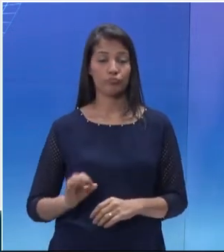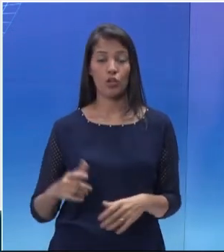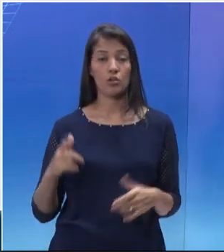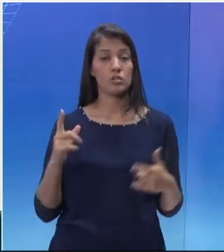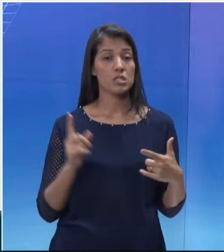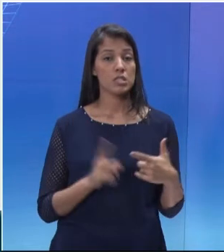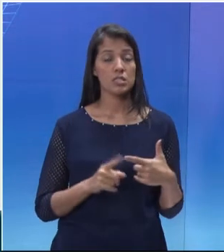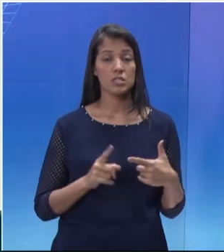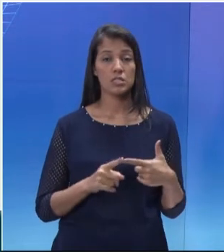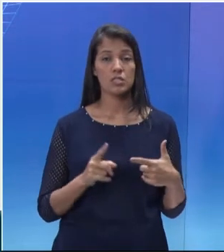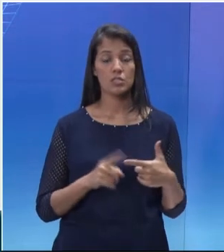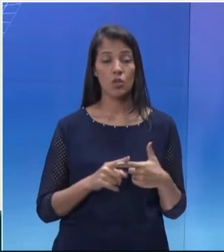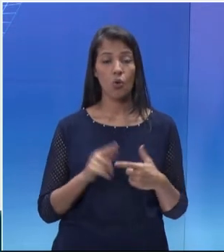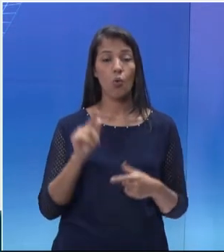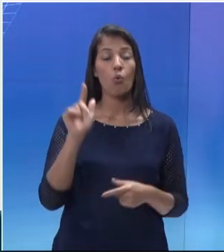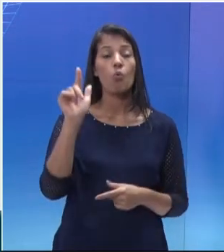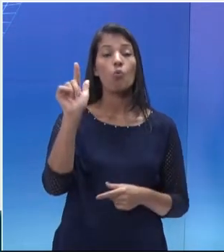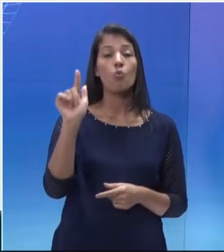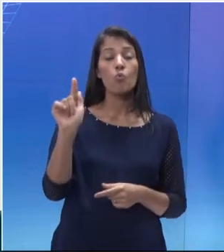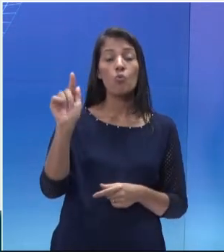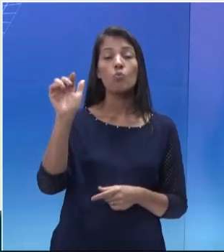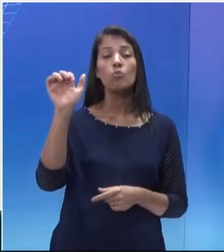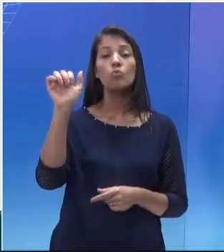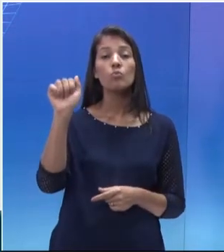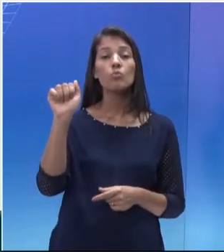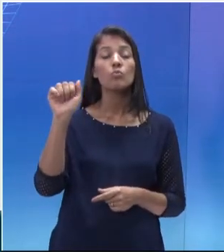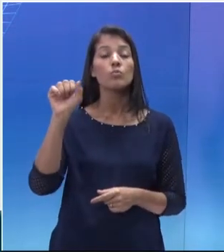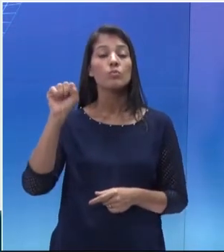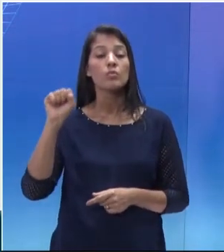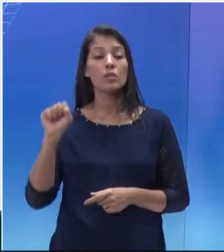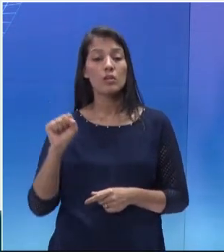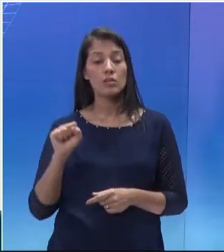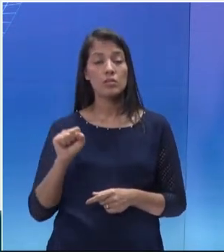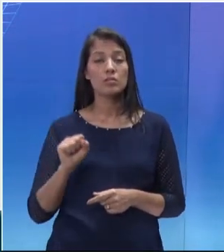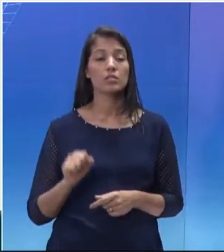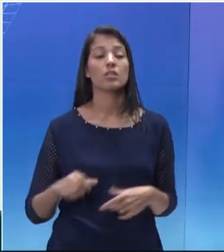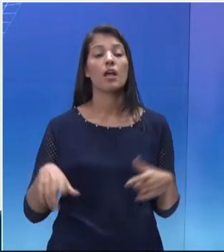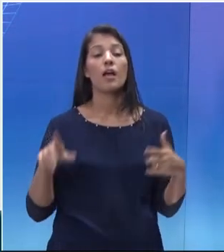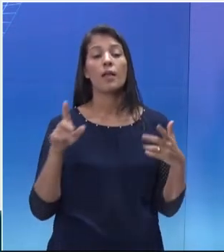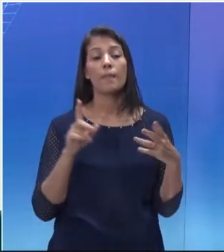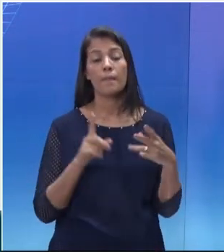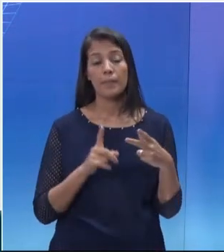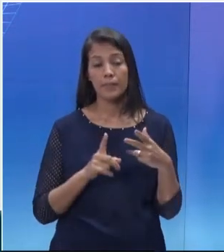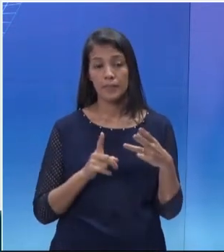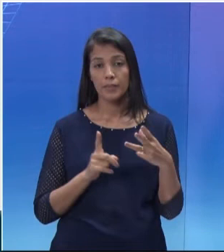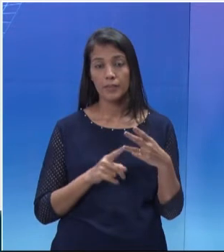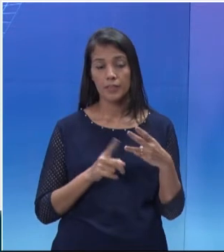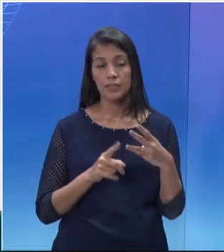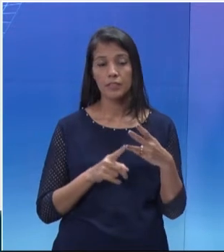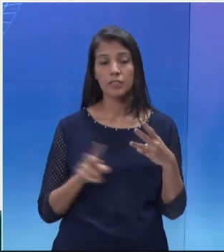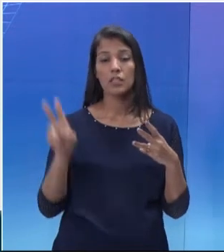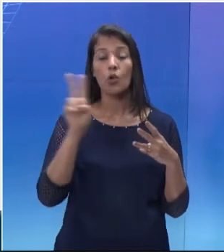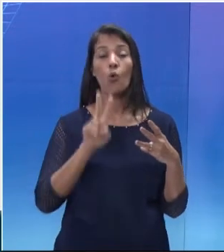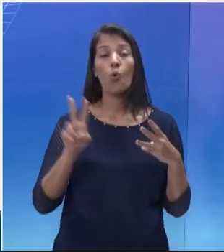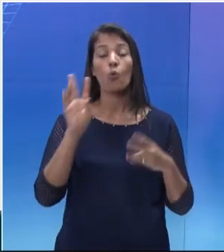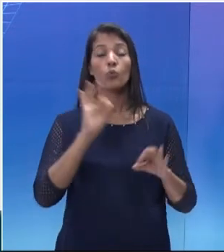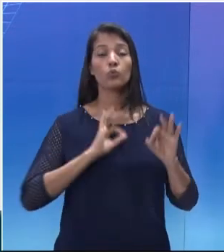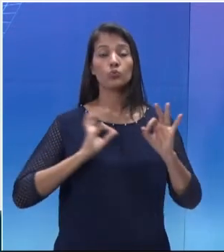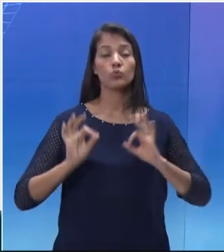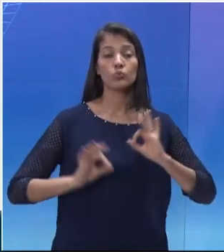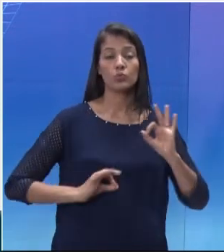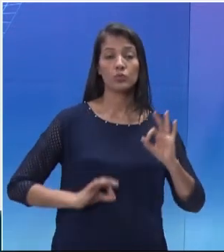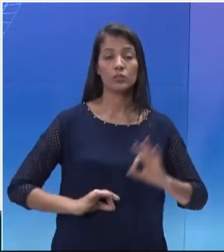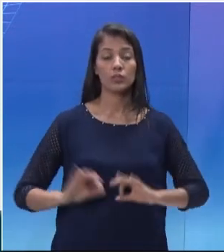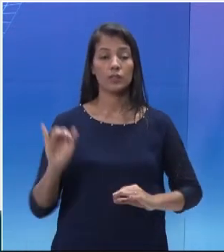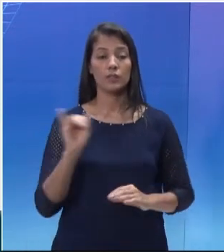e está ocorrendo em uma célula eletroquímica. E a ilustração vai trazer todo esse